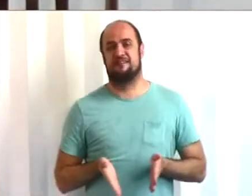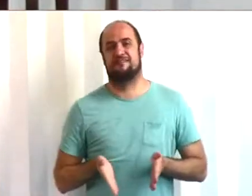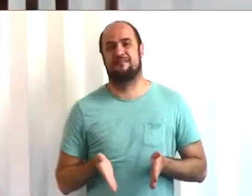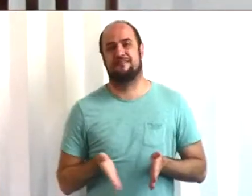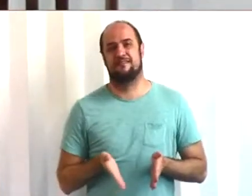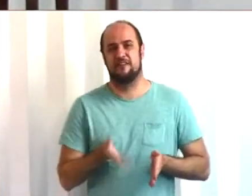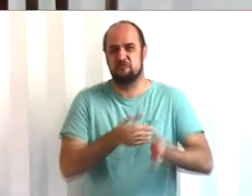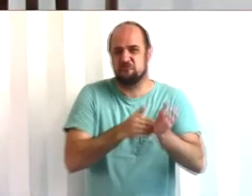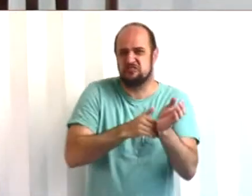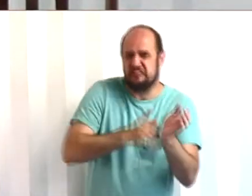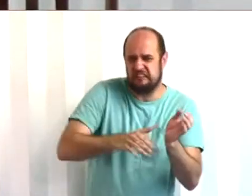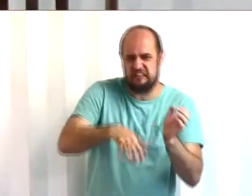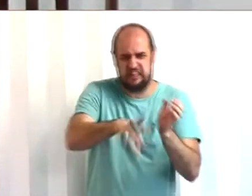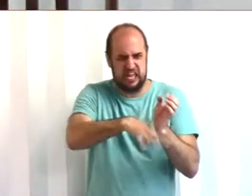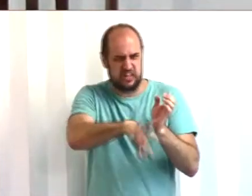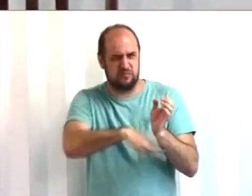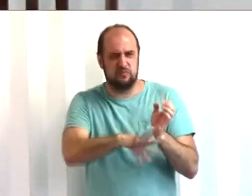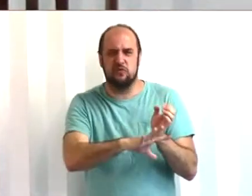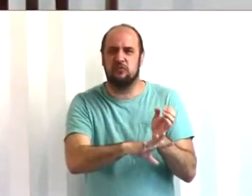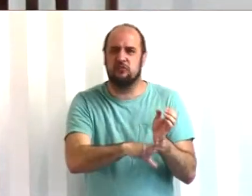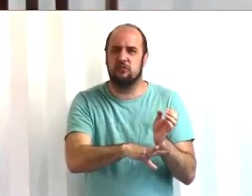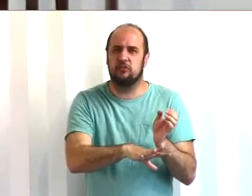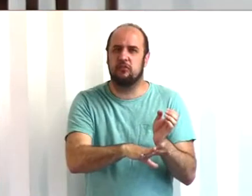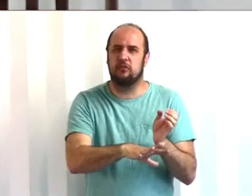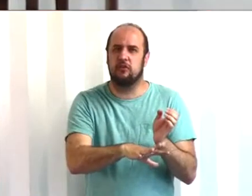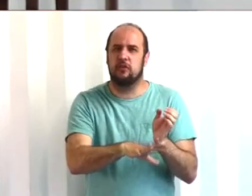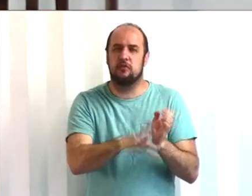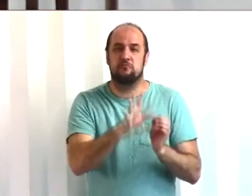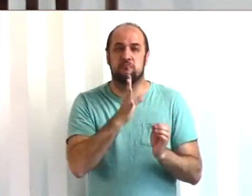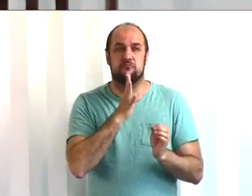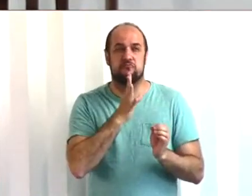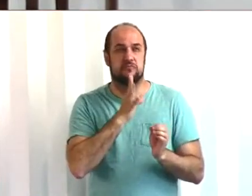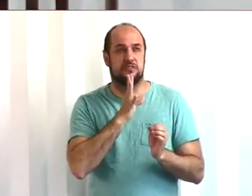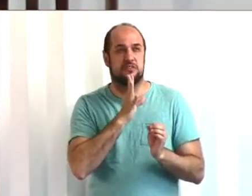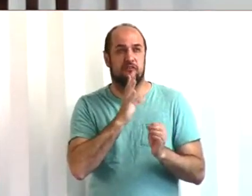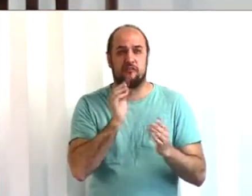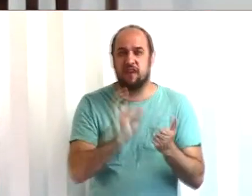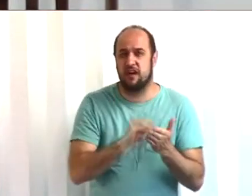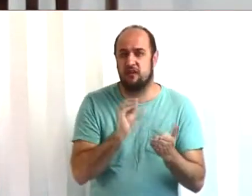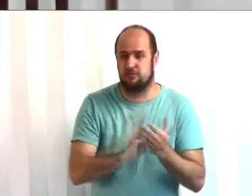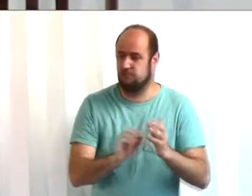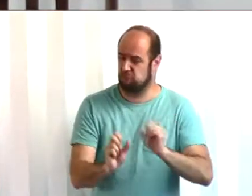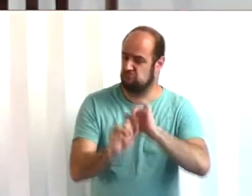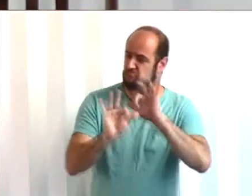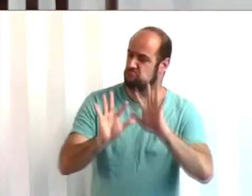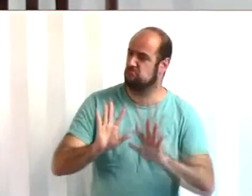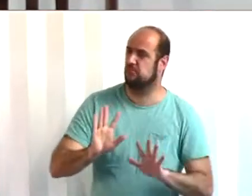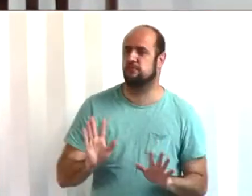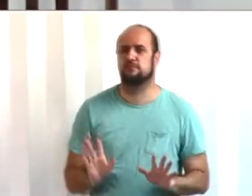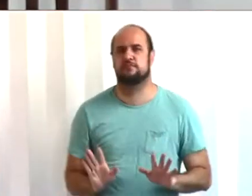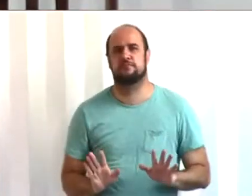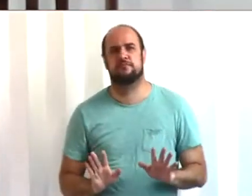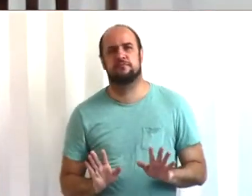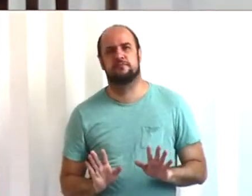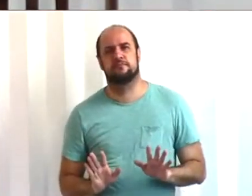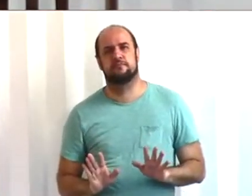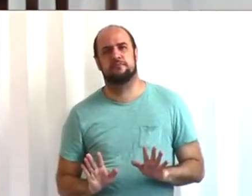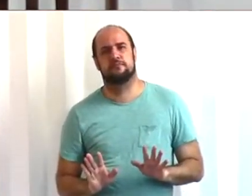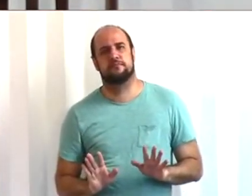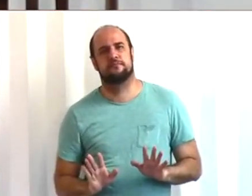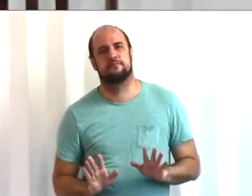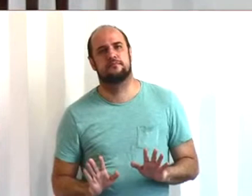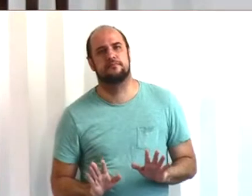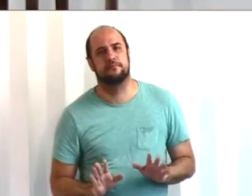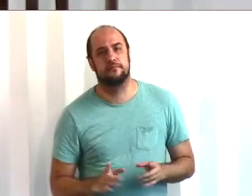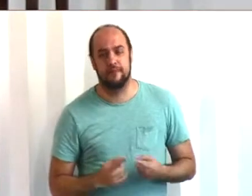mistério para aqueles que desconhecem que há uma glorificação nos aguardando. Então esse é um assunto que no